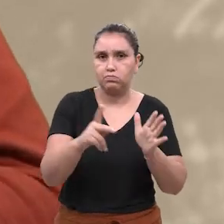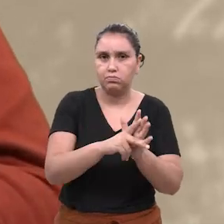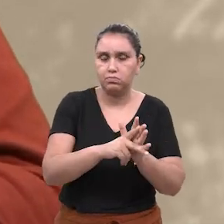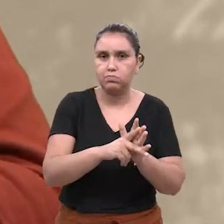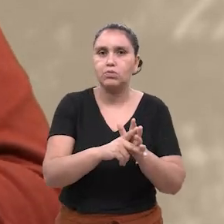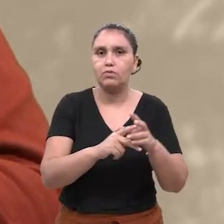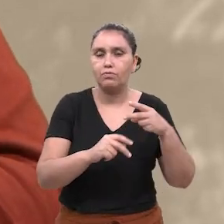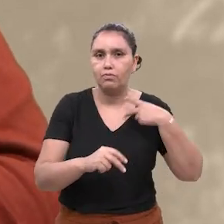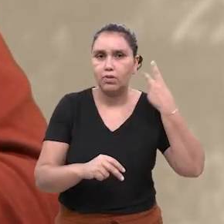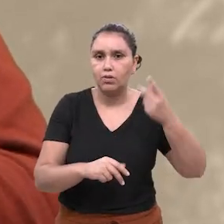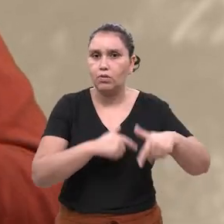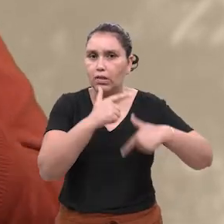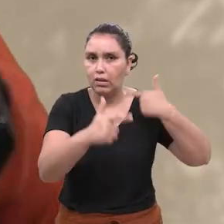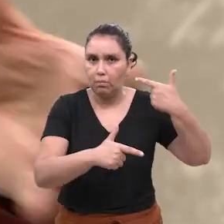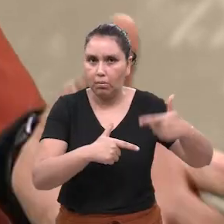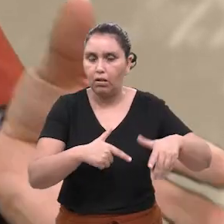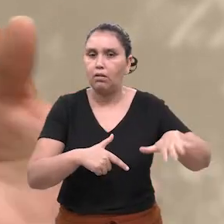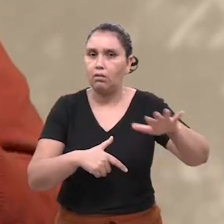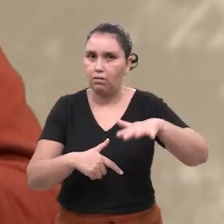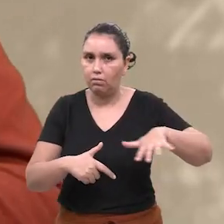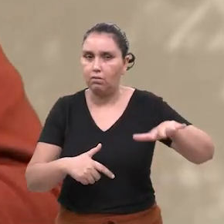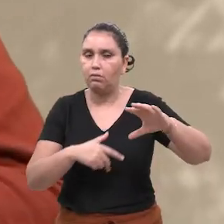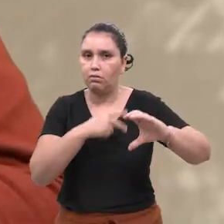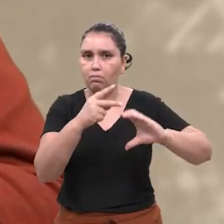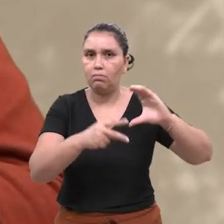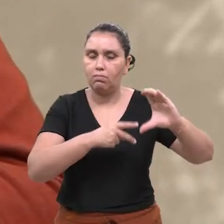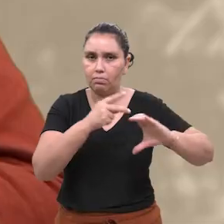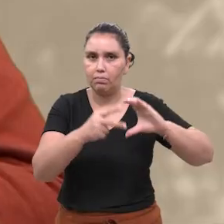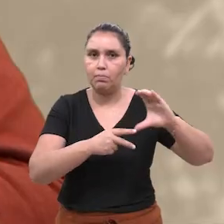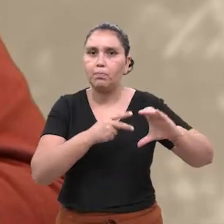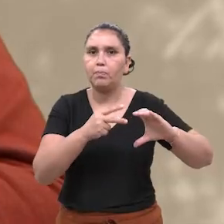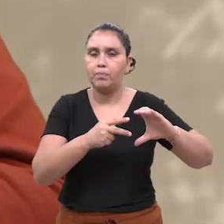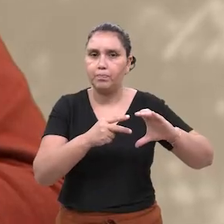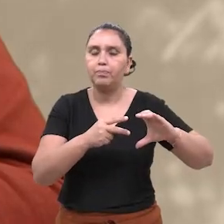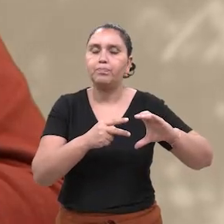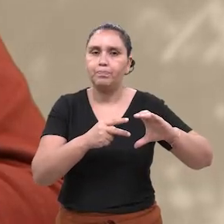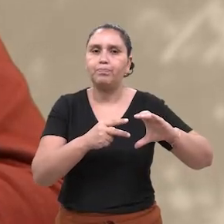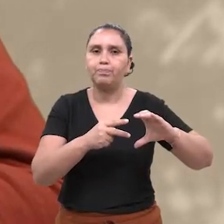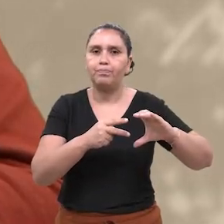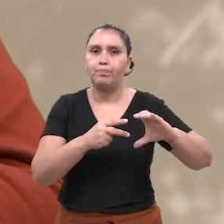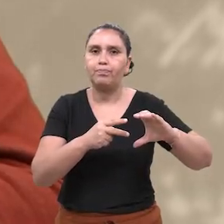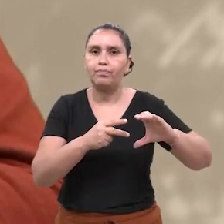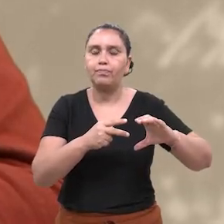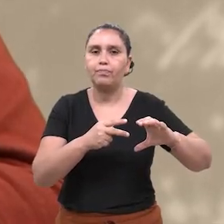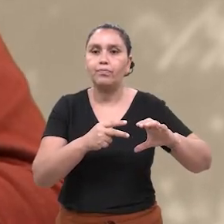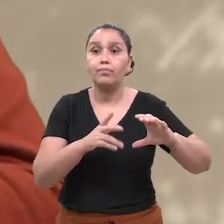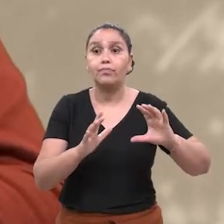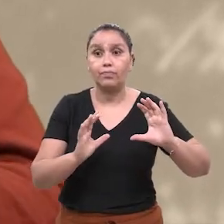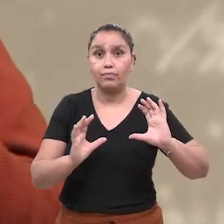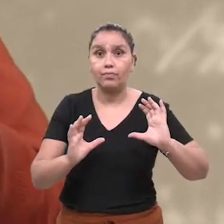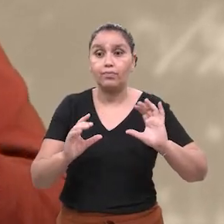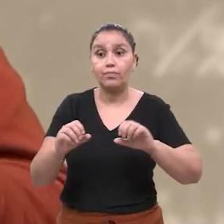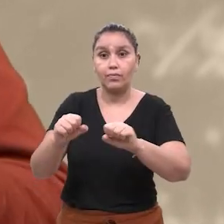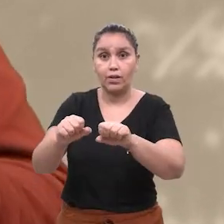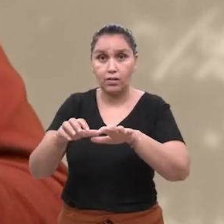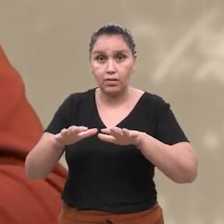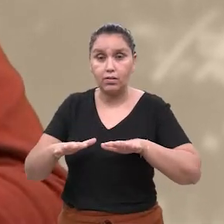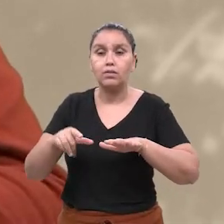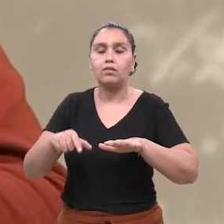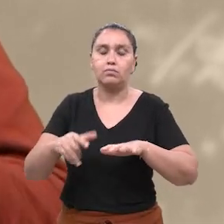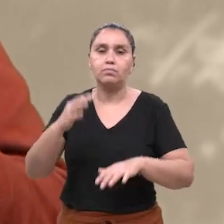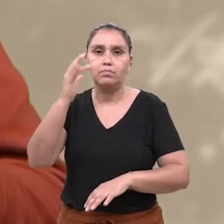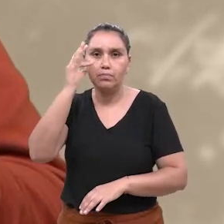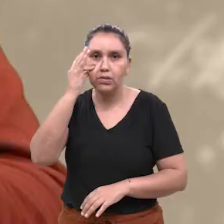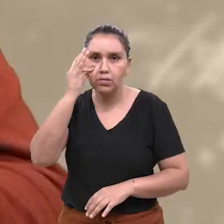tinham mais de 60 anos e a lei dizia que eles tinham direito de se preservarem. Mas mantemos as